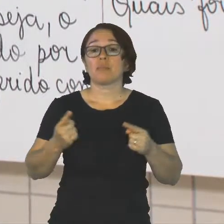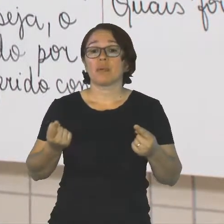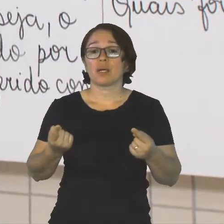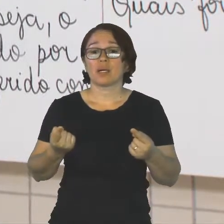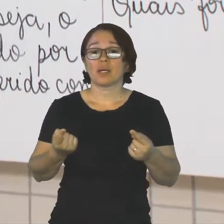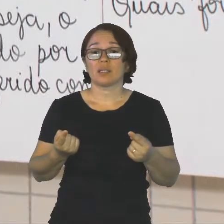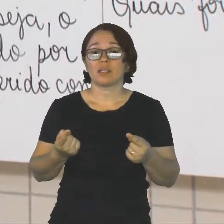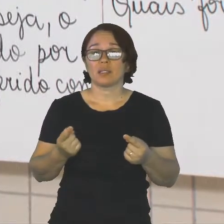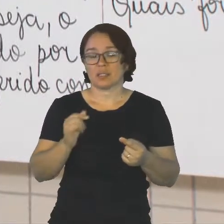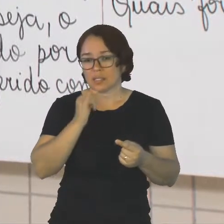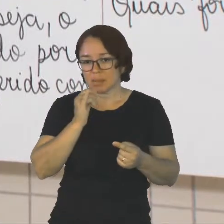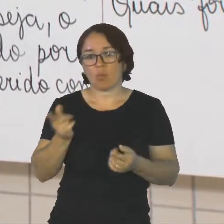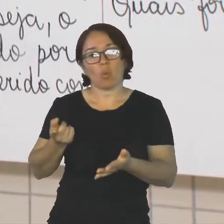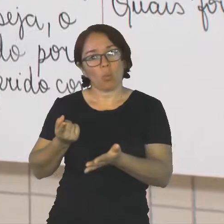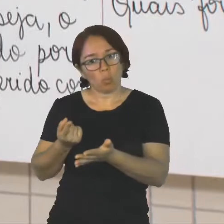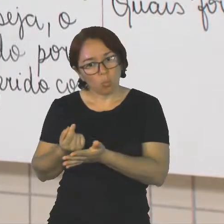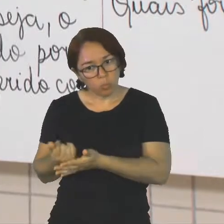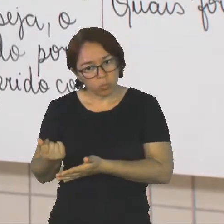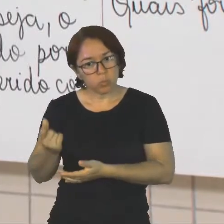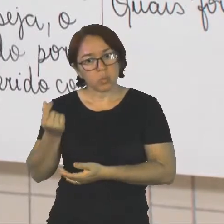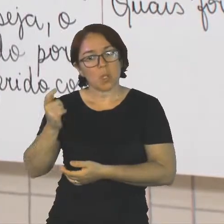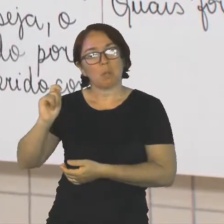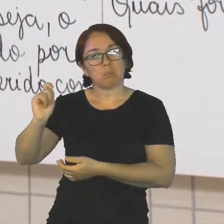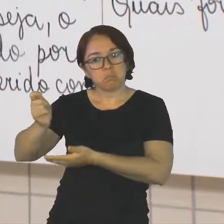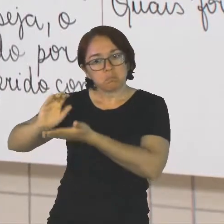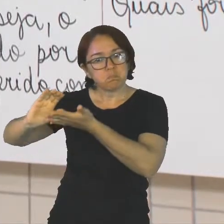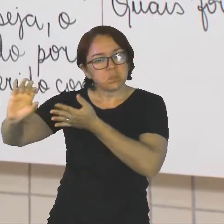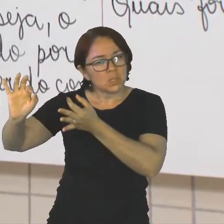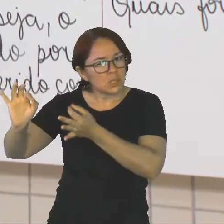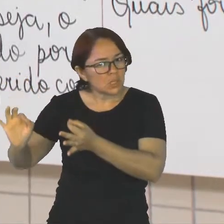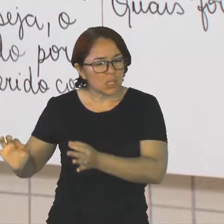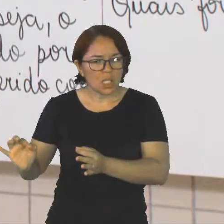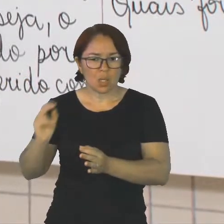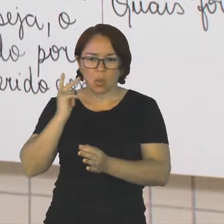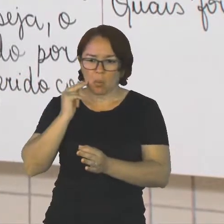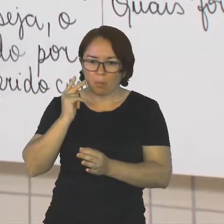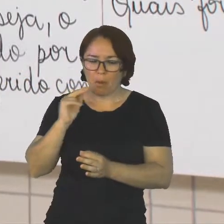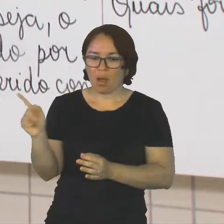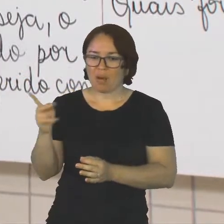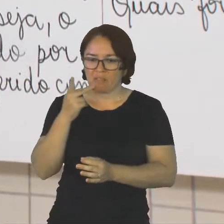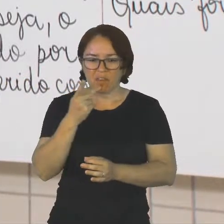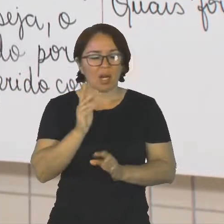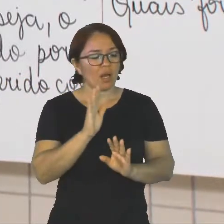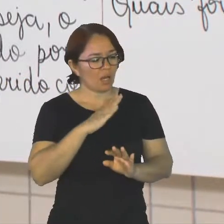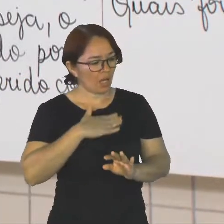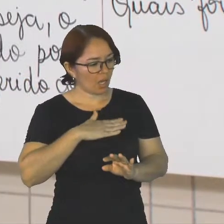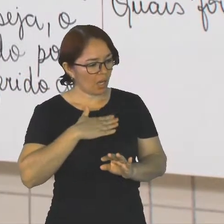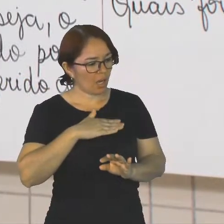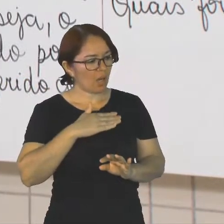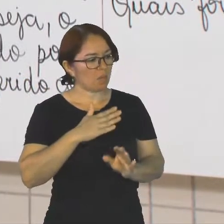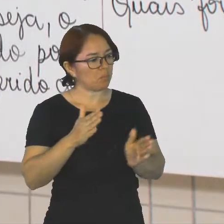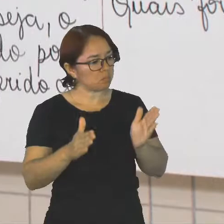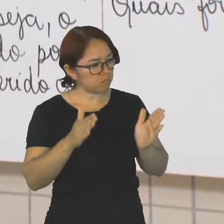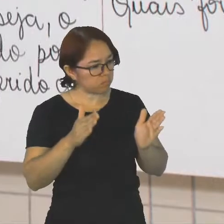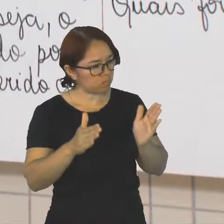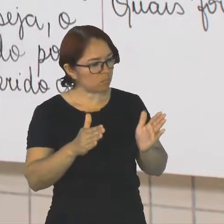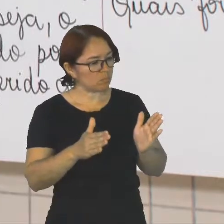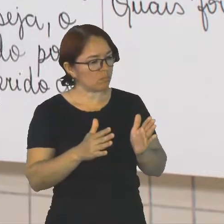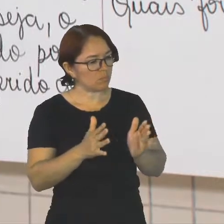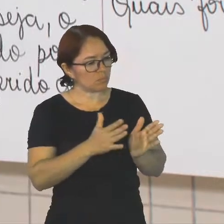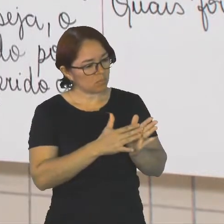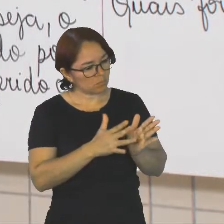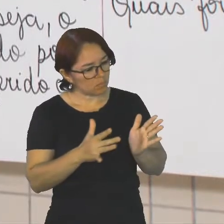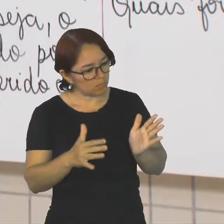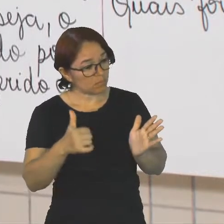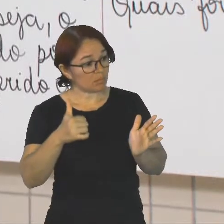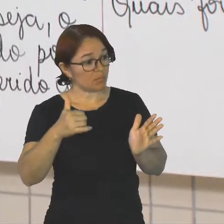pagou direitinho e falaram que ele iria receber essa bicicleta dentro do prazo de 10 dias